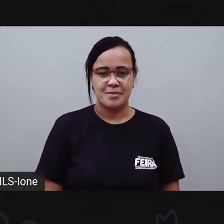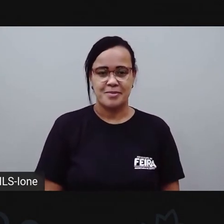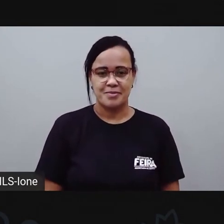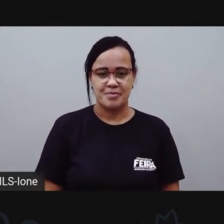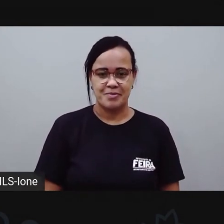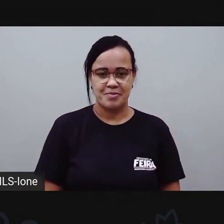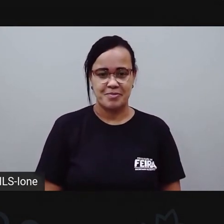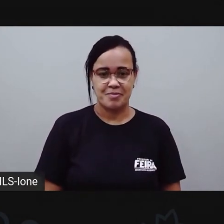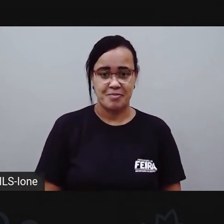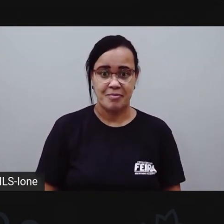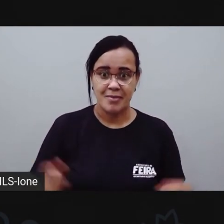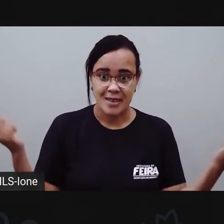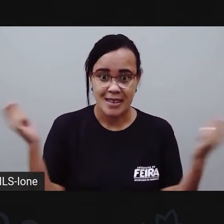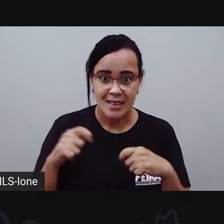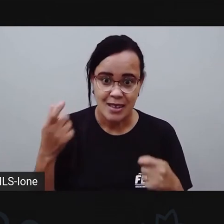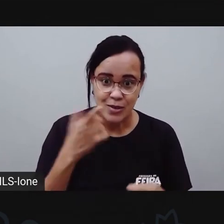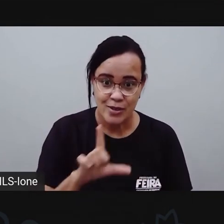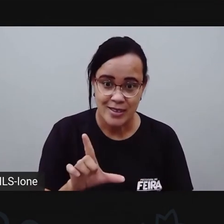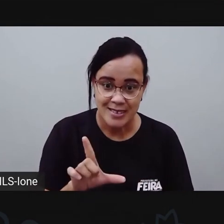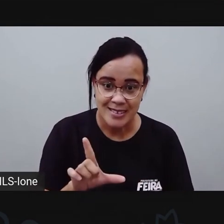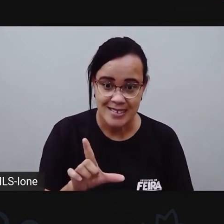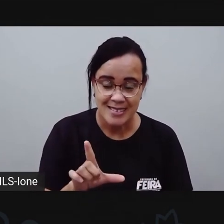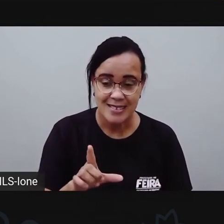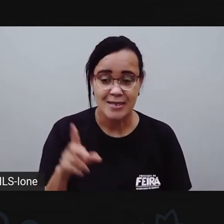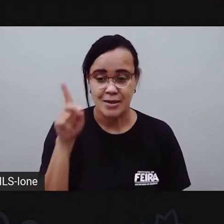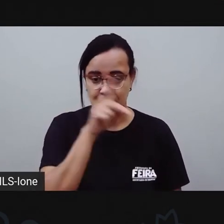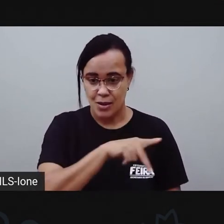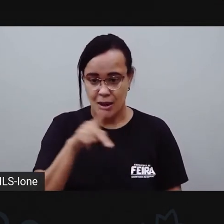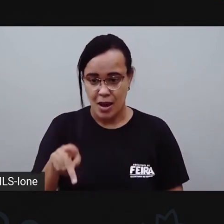Conseguiu formar? A prova vai mostrar aqui como é que.